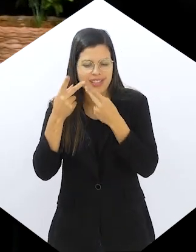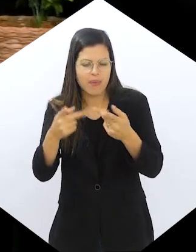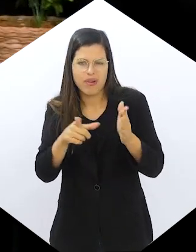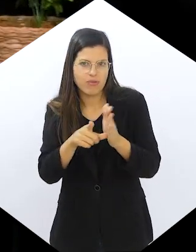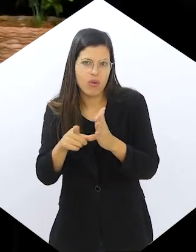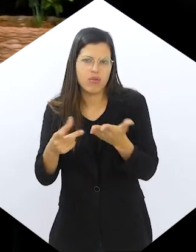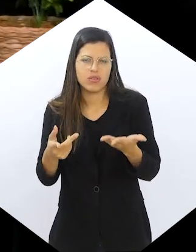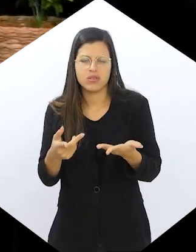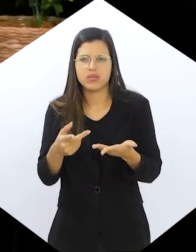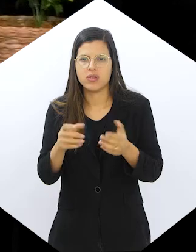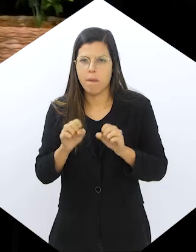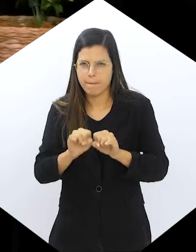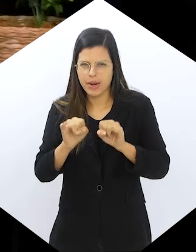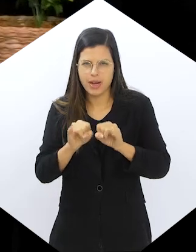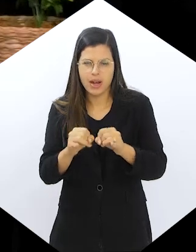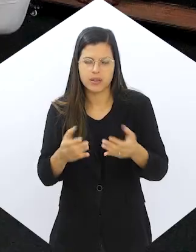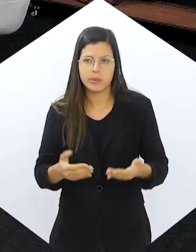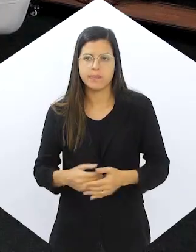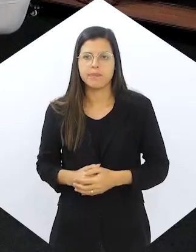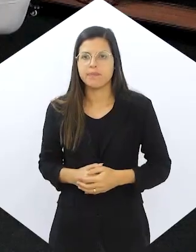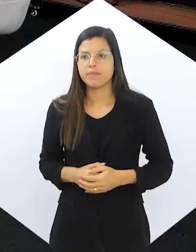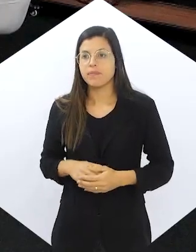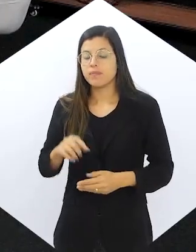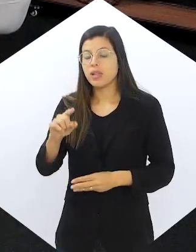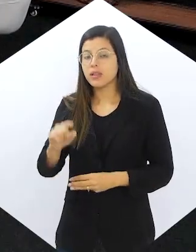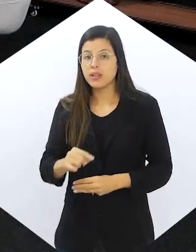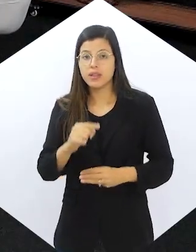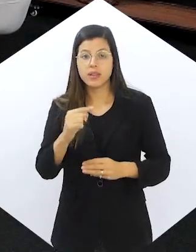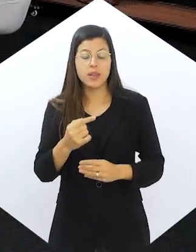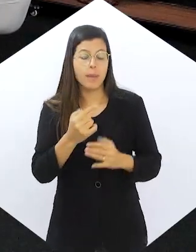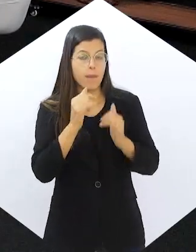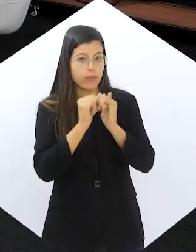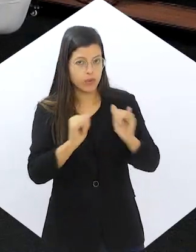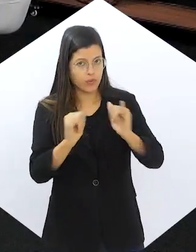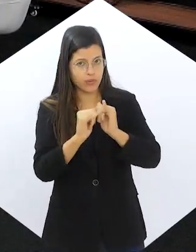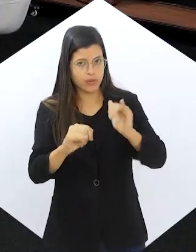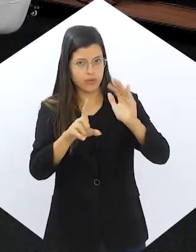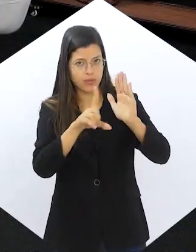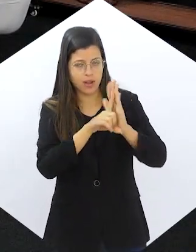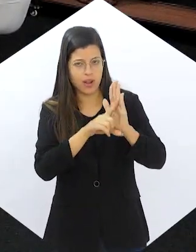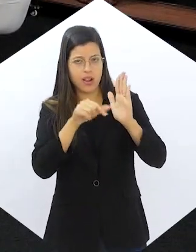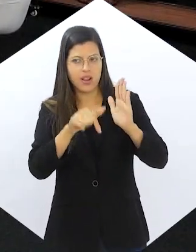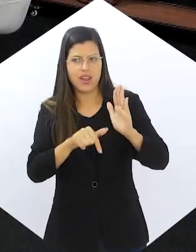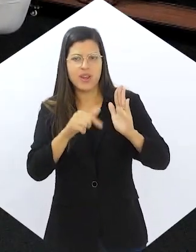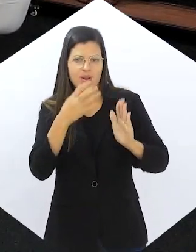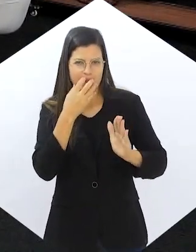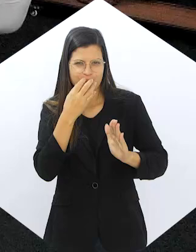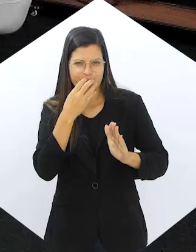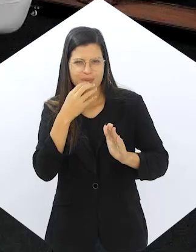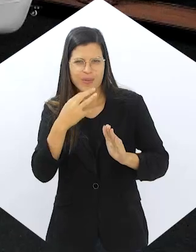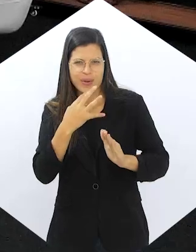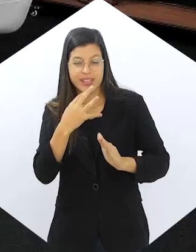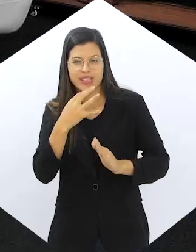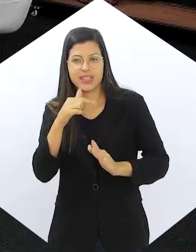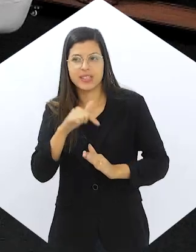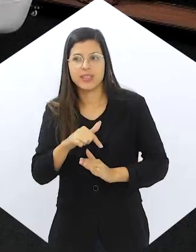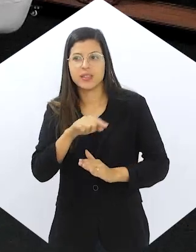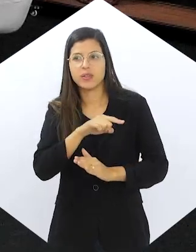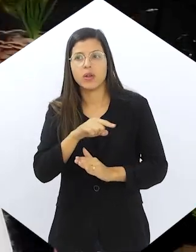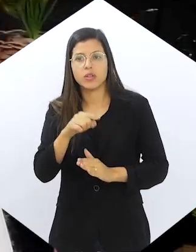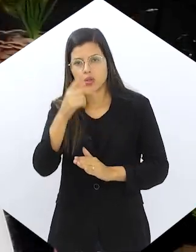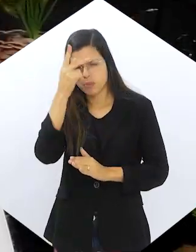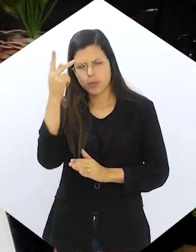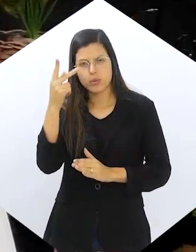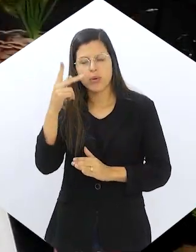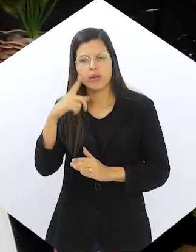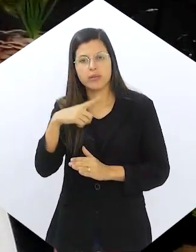mercado. Depois dessa divulgação da lei, que o Rudá ficou mais conhecido também, vocês trabalham muito nesse trabalho de esclarecimento. As pessoas